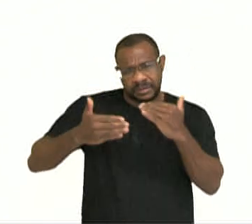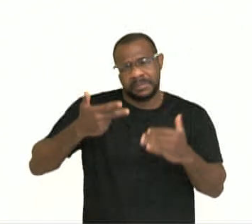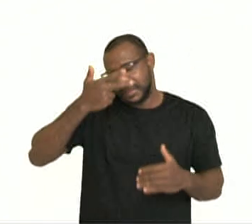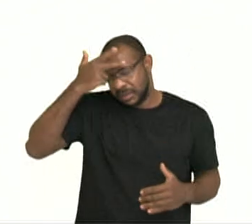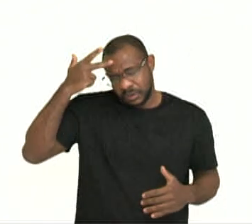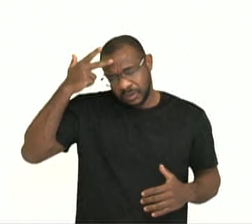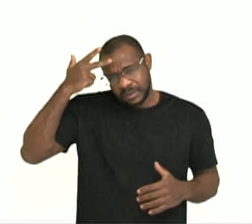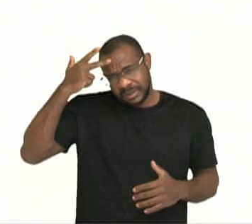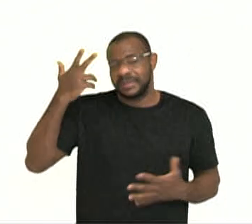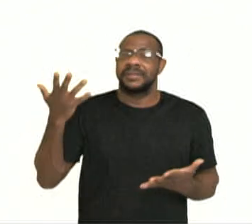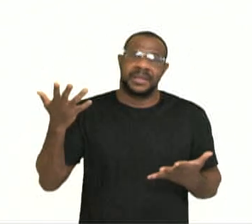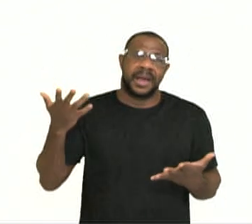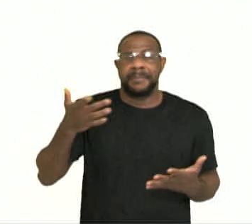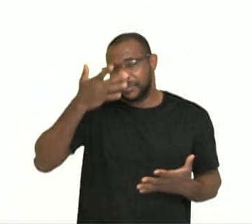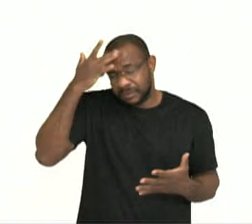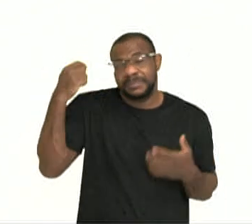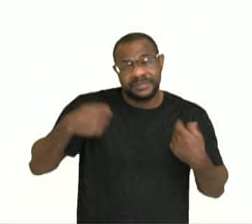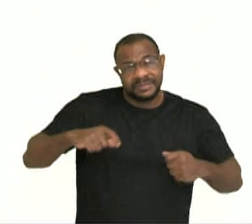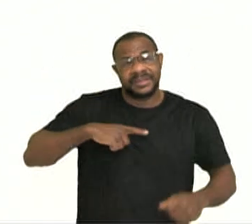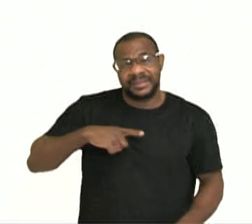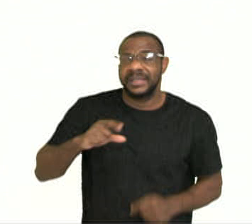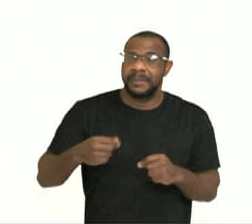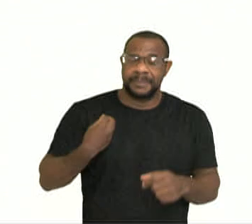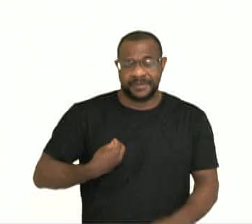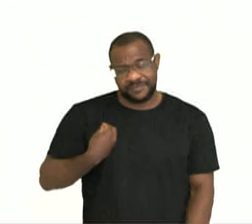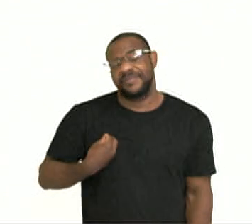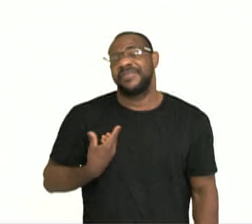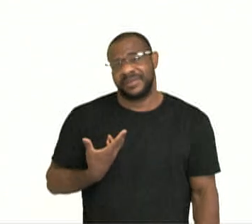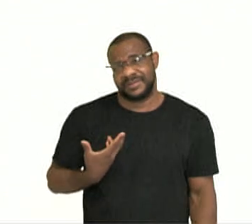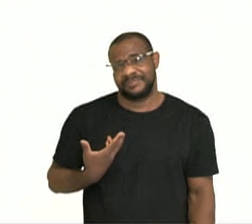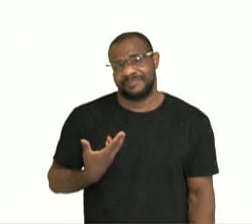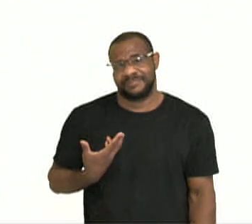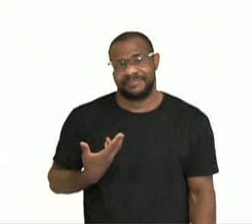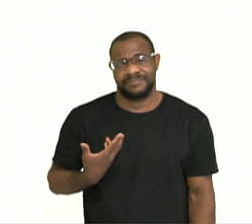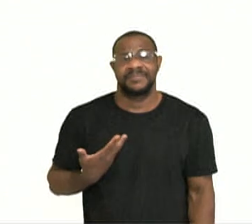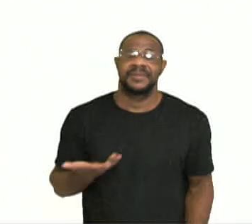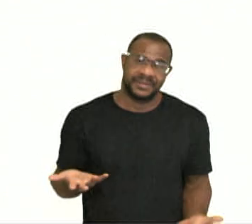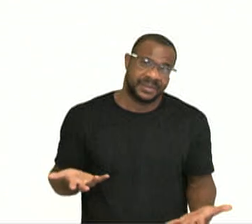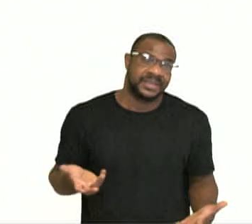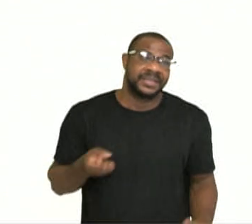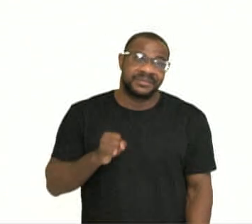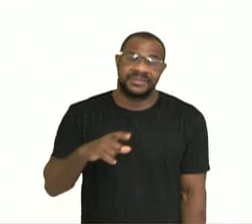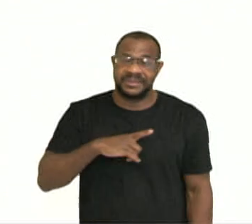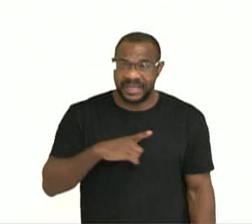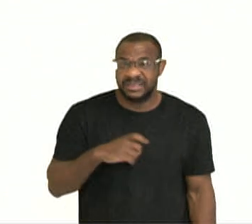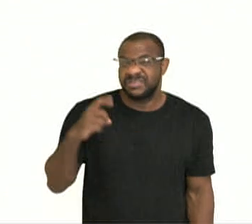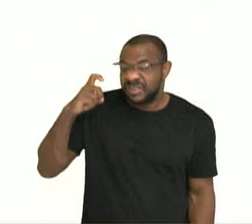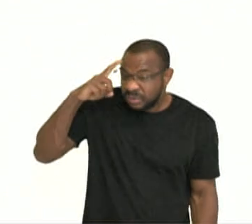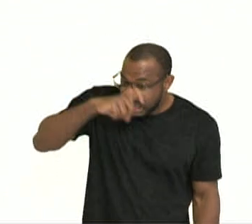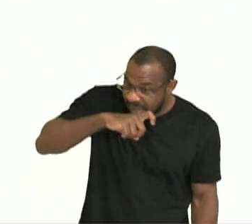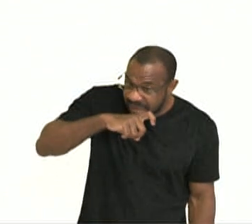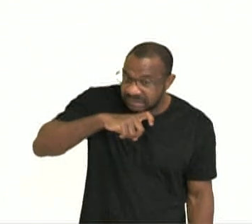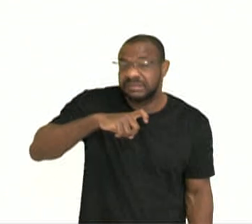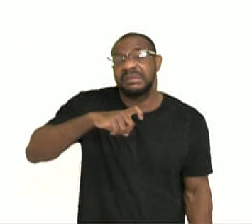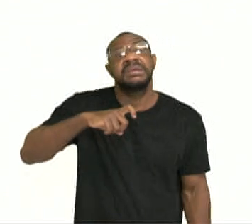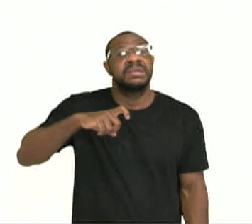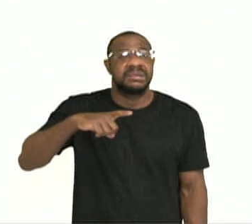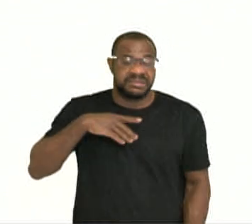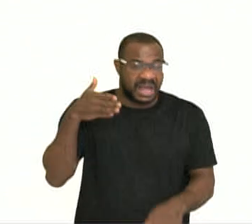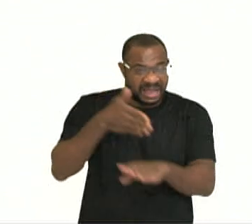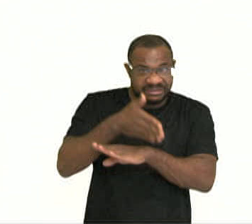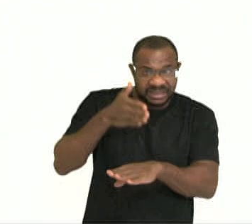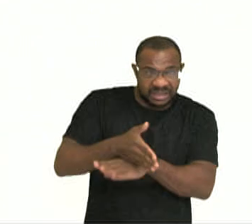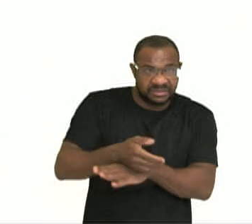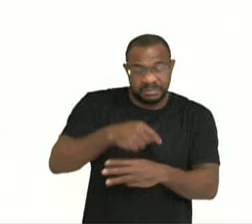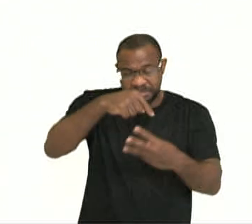humano, o mínimo que o ser humano tem que ter para conseguir sobreviver e se manter vivo, né? Se ele tem dificuldade de acesso a tudo isso, ele vai